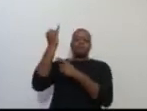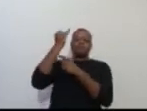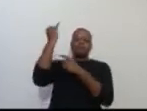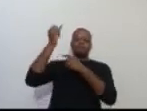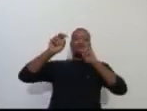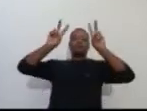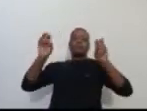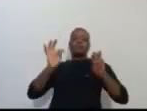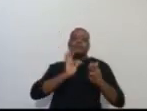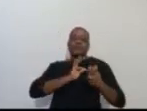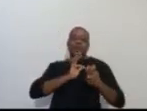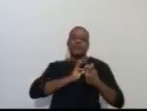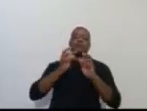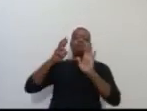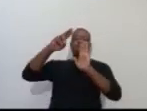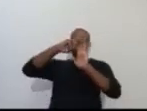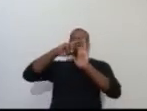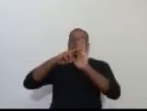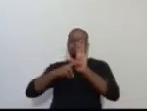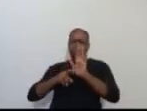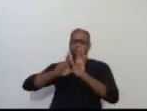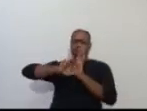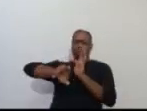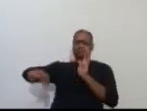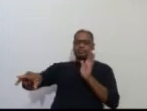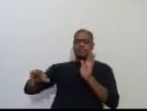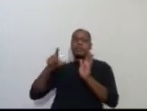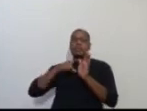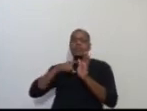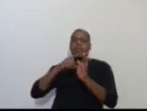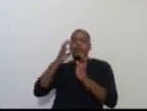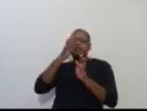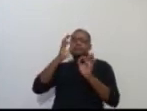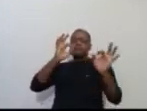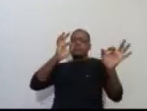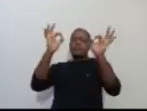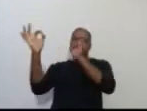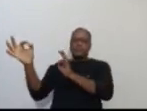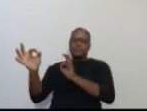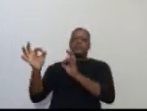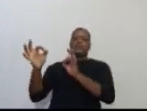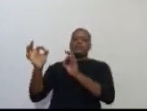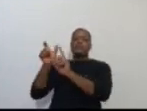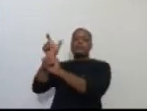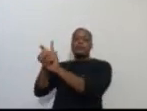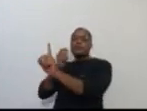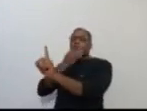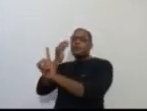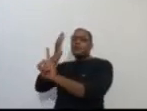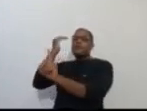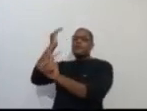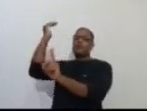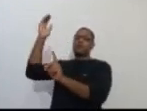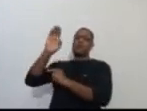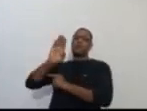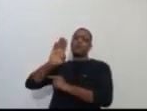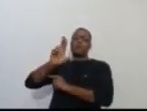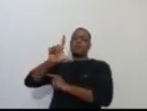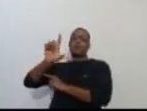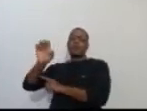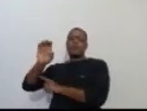vamos assistir a um vídeo gravado especialmente por um grande mestre da Bahia, que todo o Brasil e o mundo